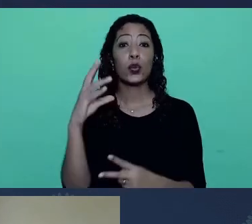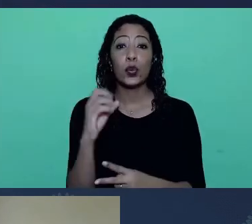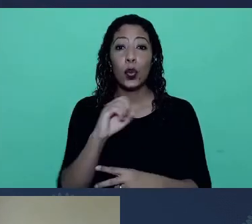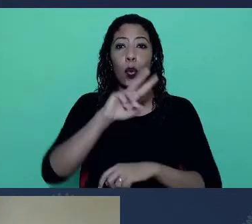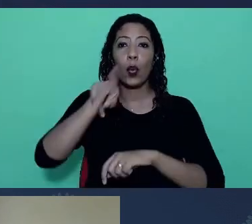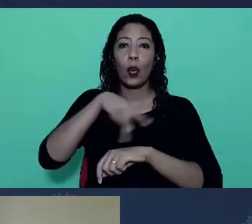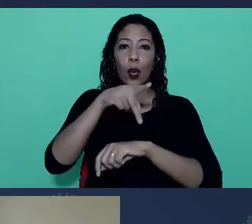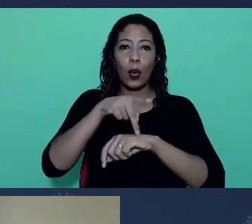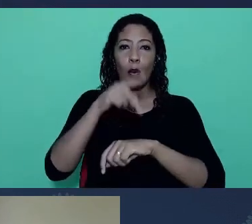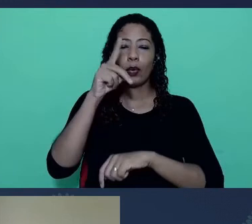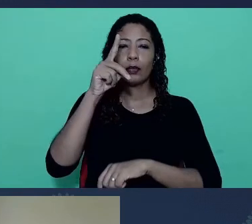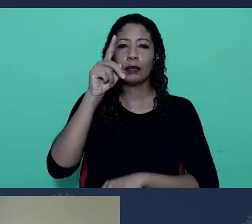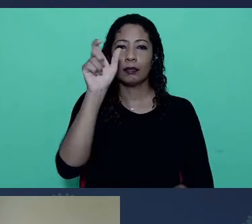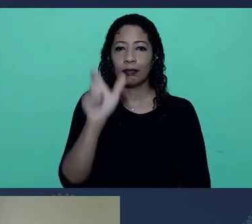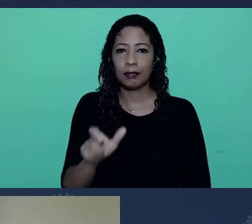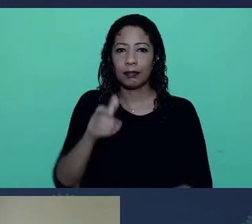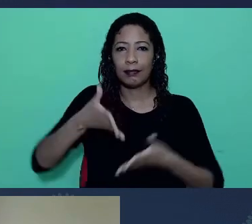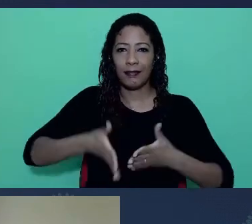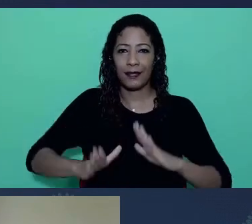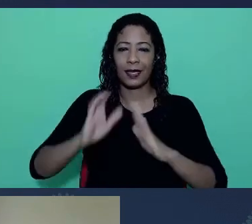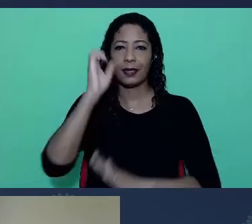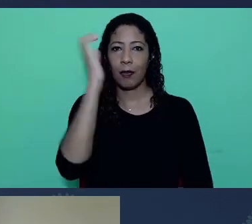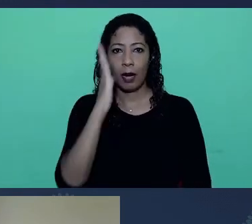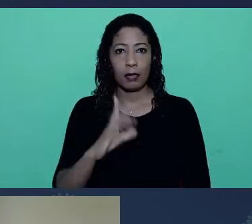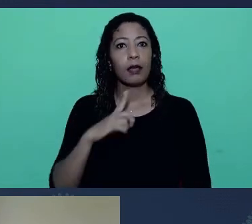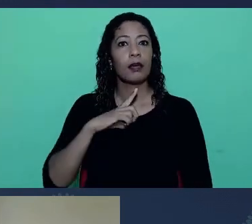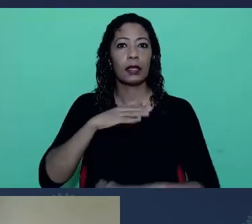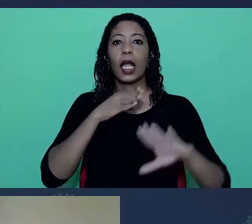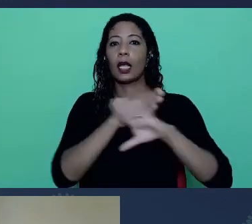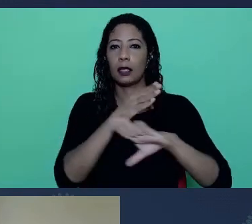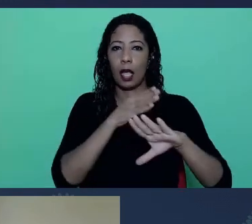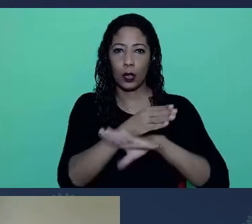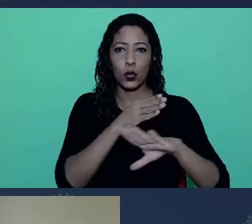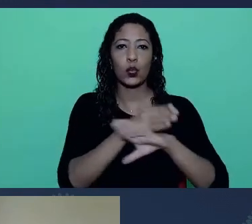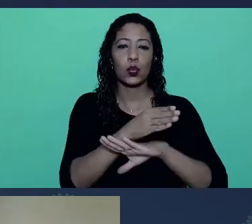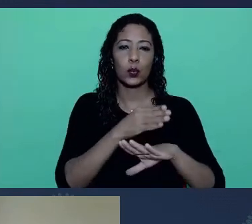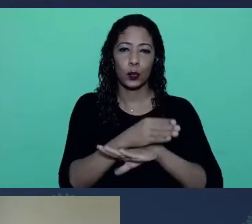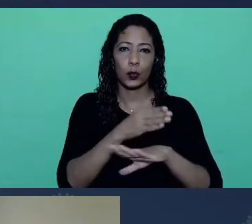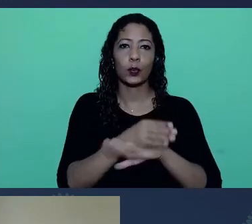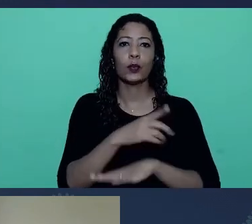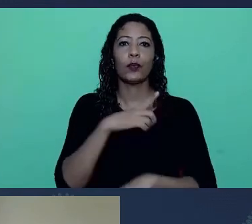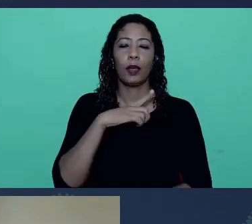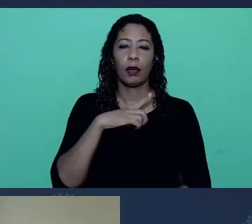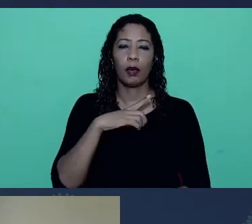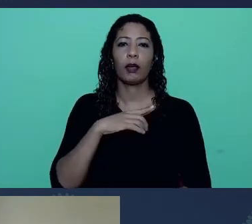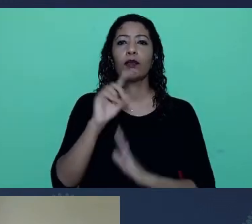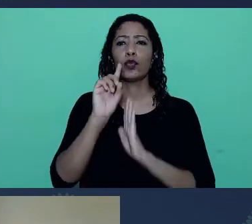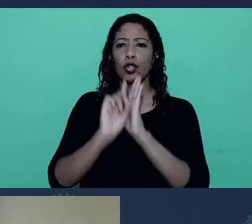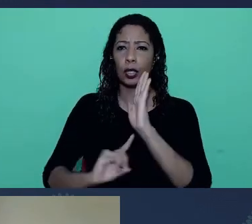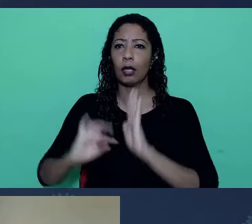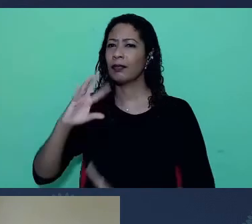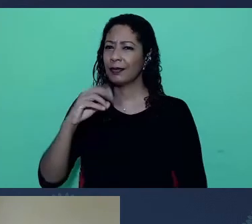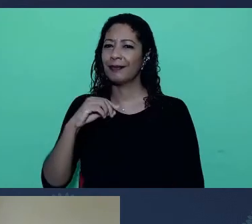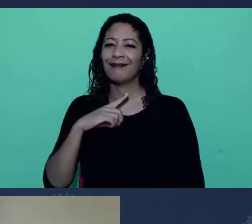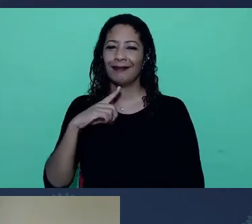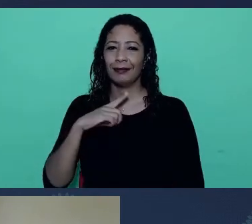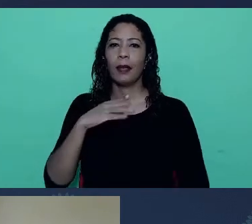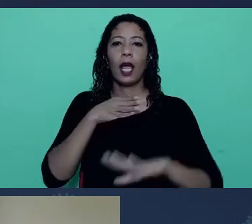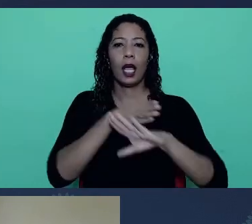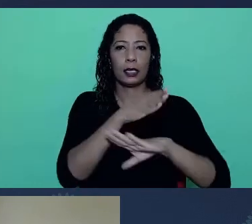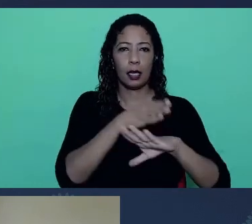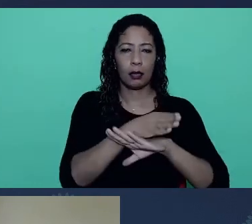tem acesso, né? Direito todos nós teríamos de todas as medicações, mas acesso de corticoide e beta-2 de curta,